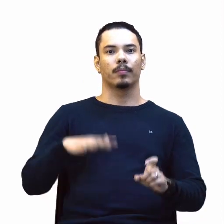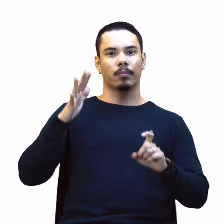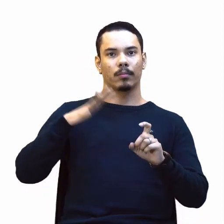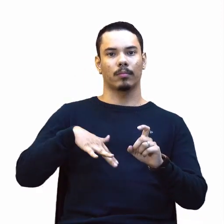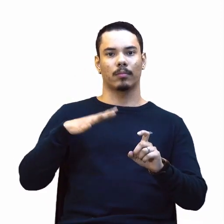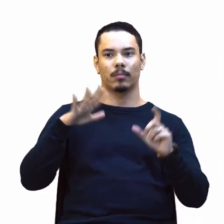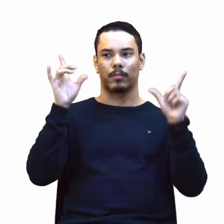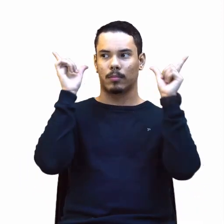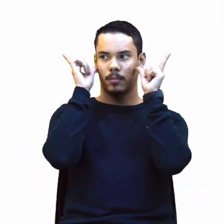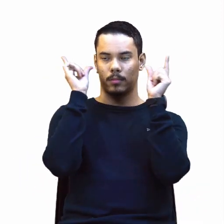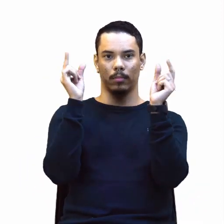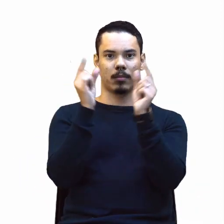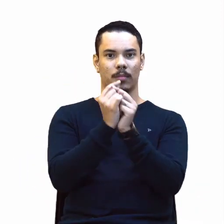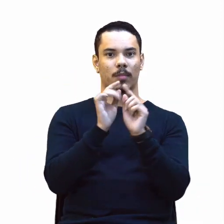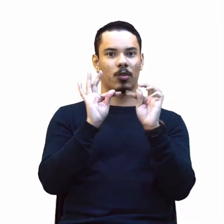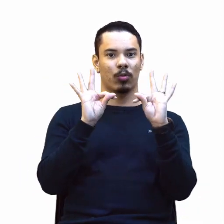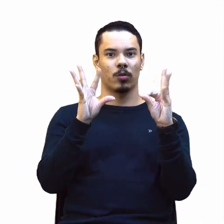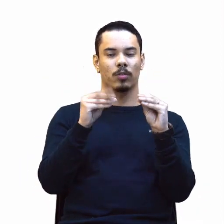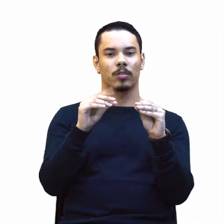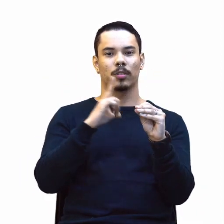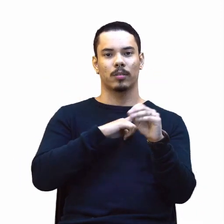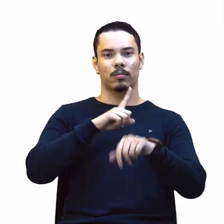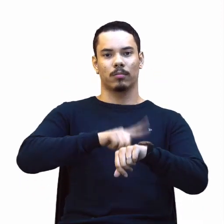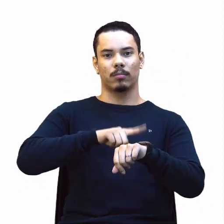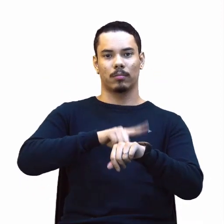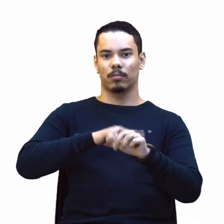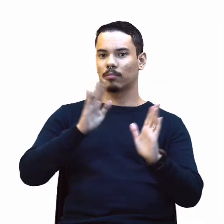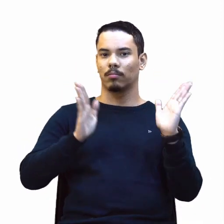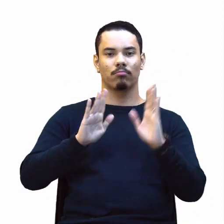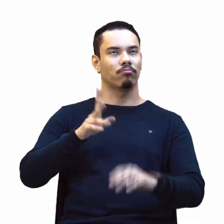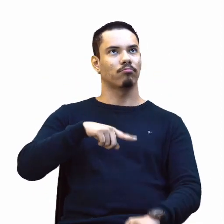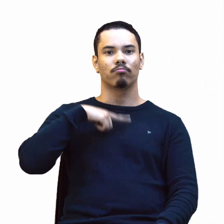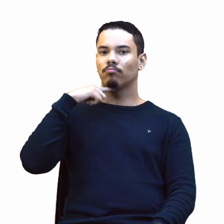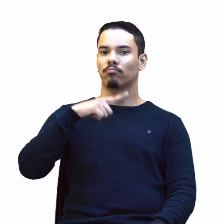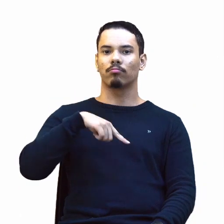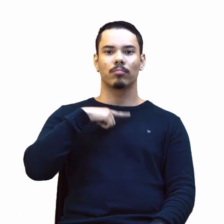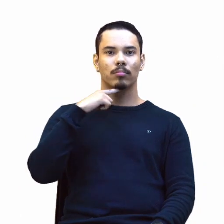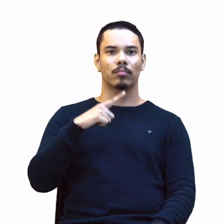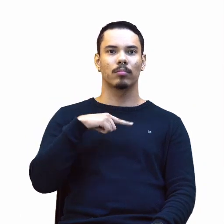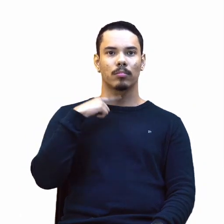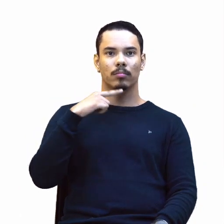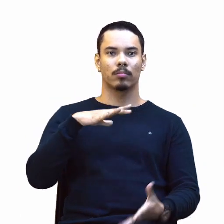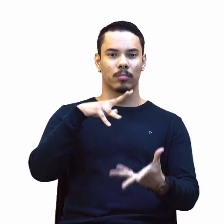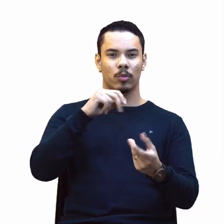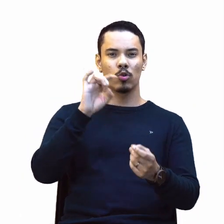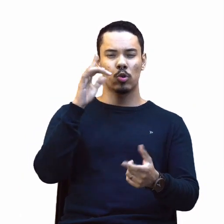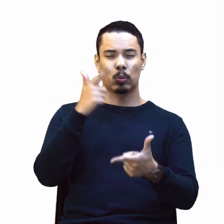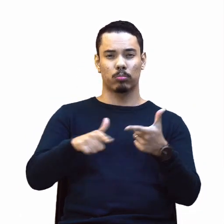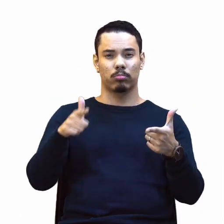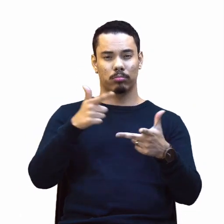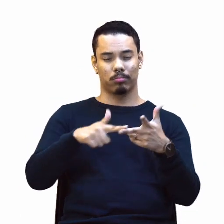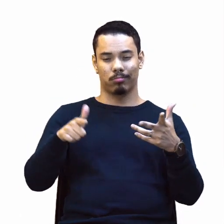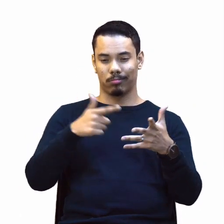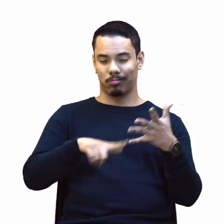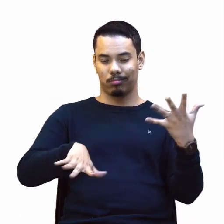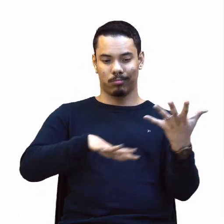de todos os mitos, houve um tempo em que nada existia no universo além do caos, que é a desordem,